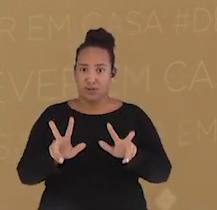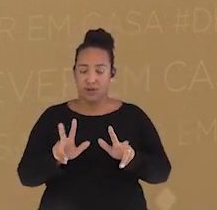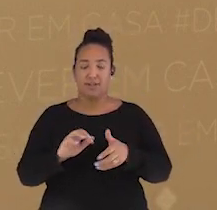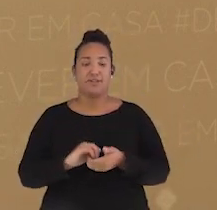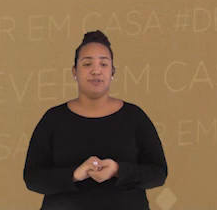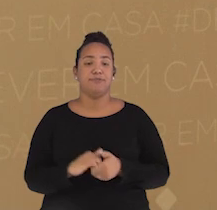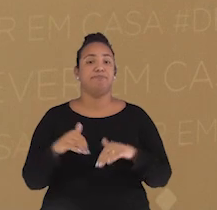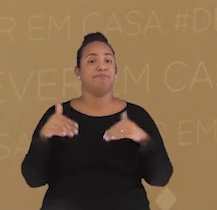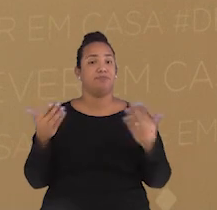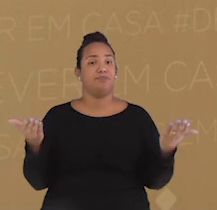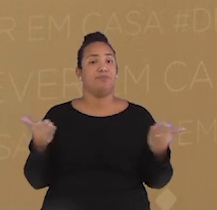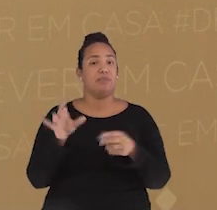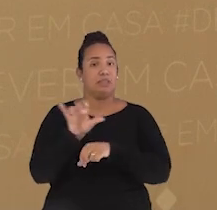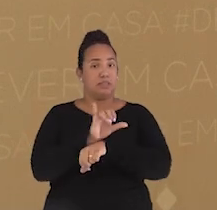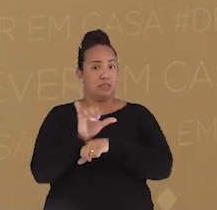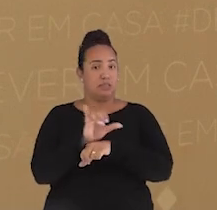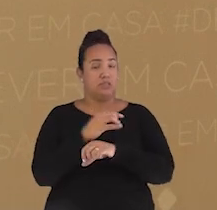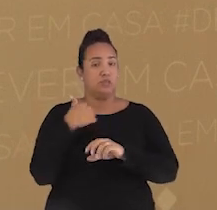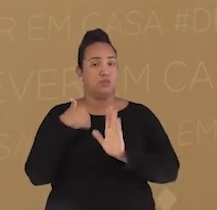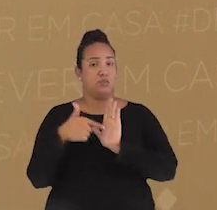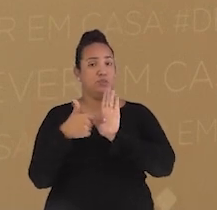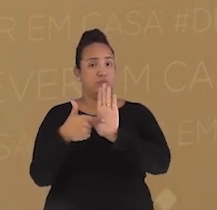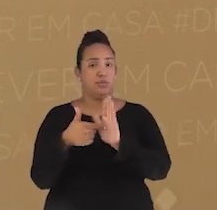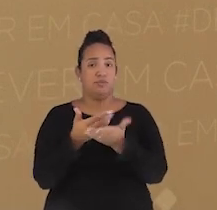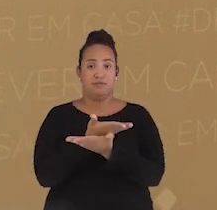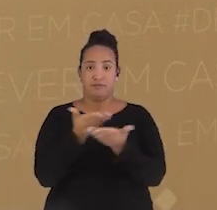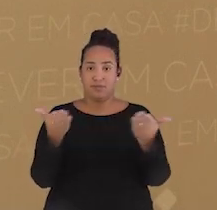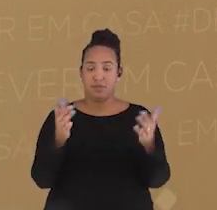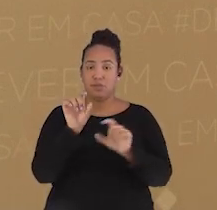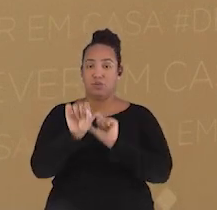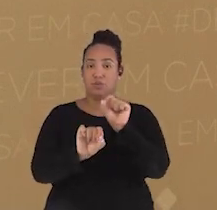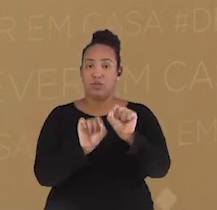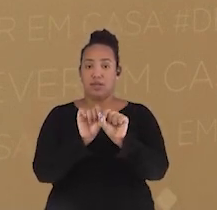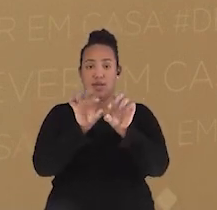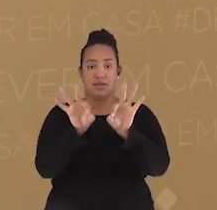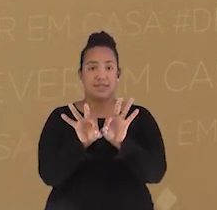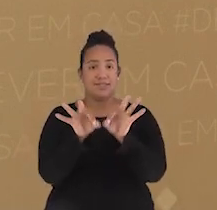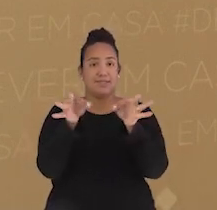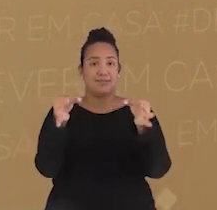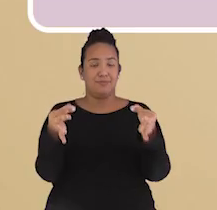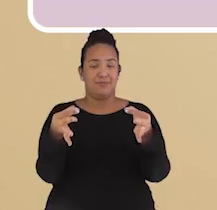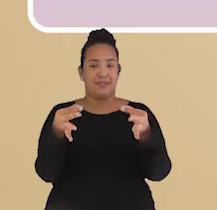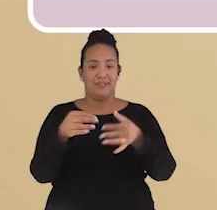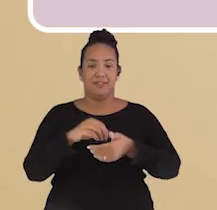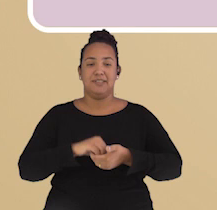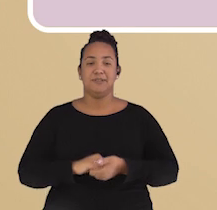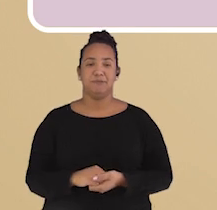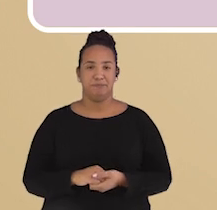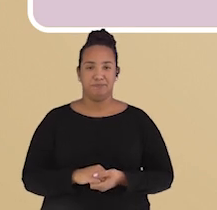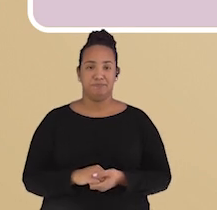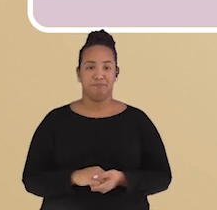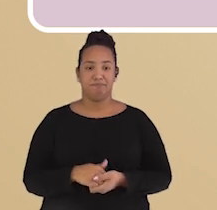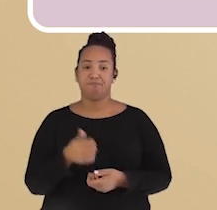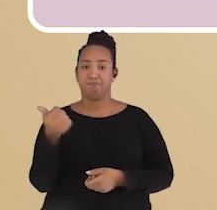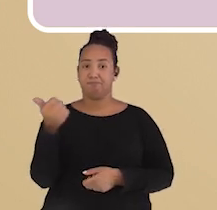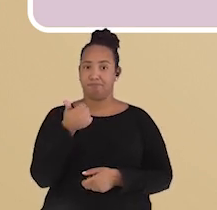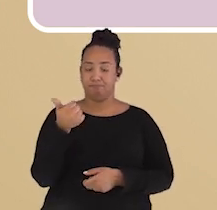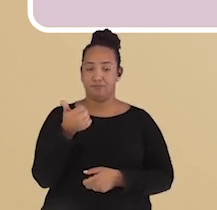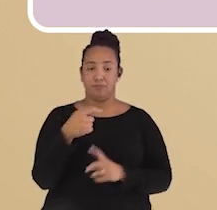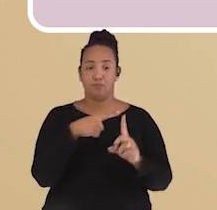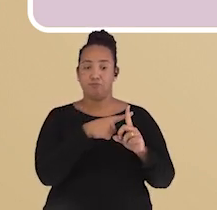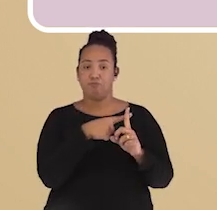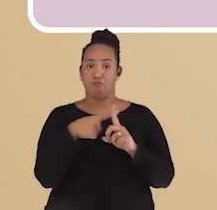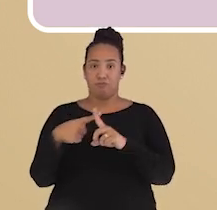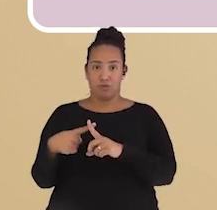que vou te apresentar agora é uma simplificação do que vimos anteriormente. Primeiro, vamos multiplicar